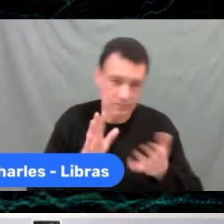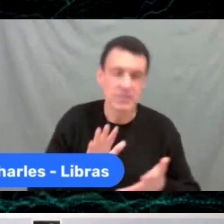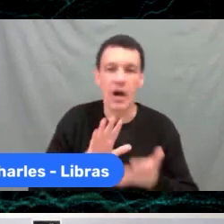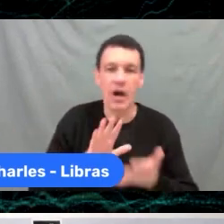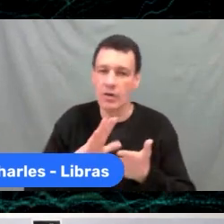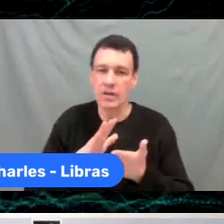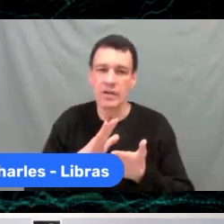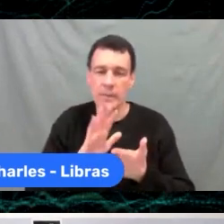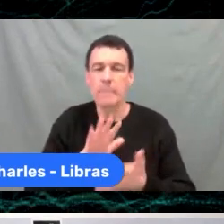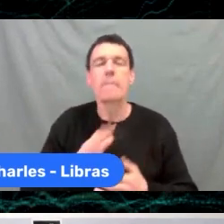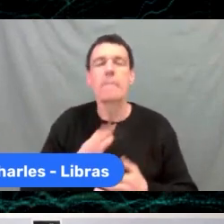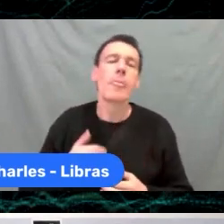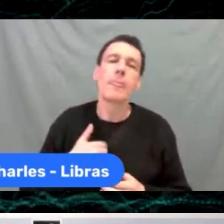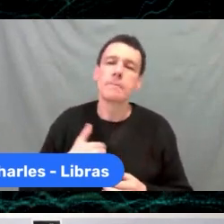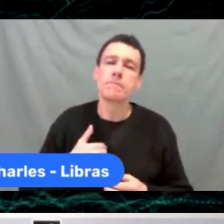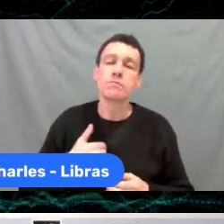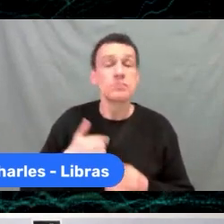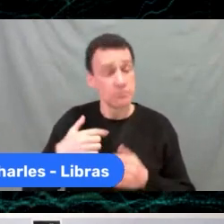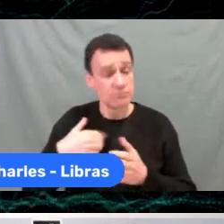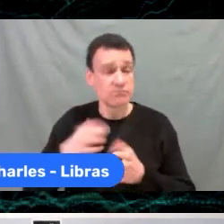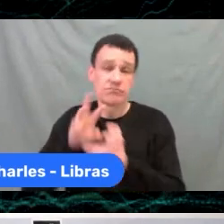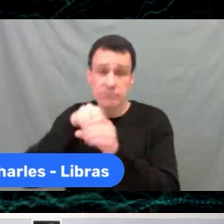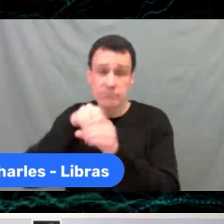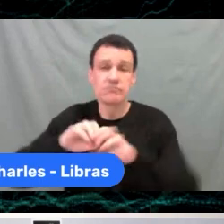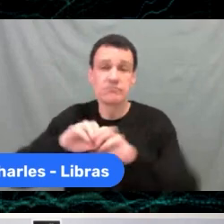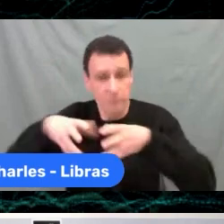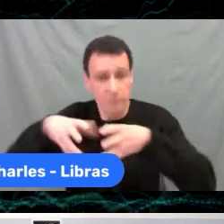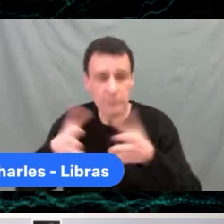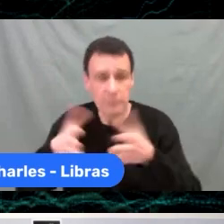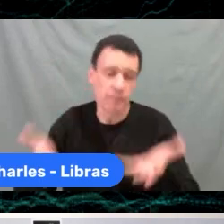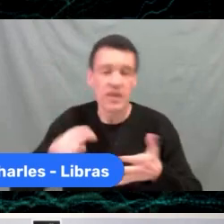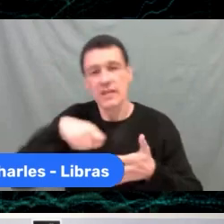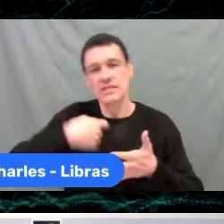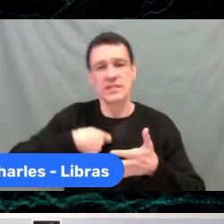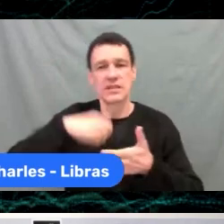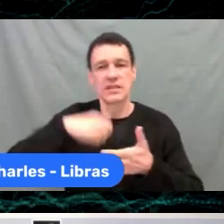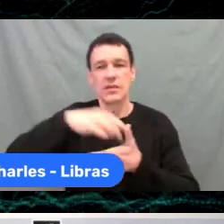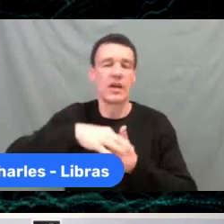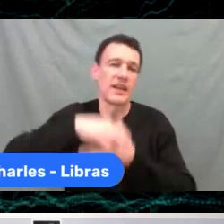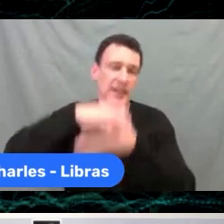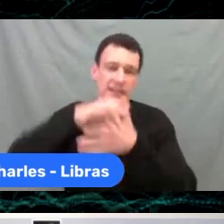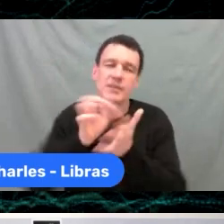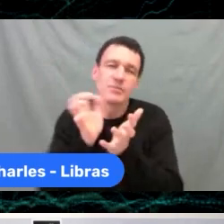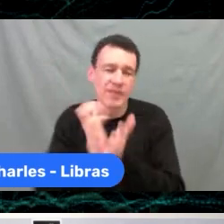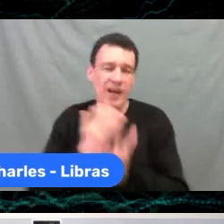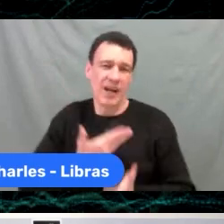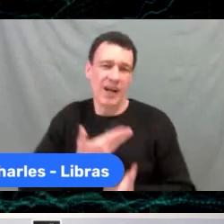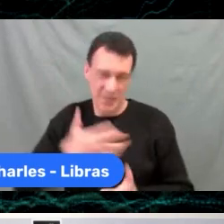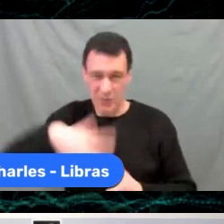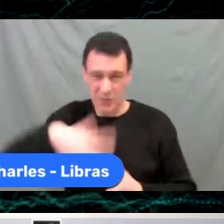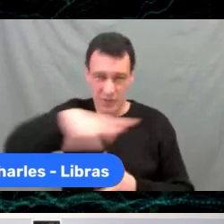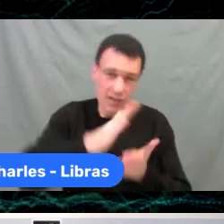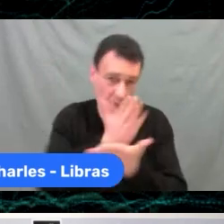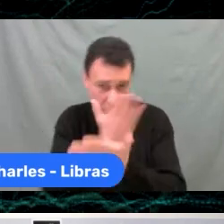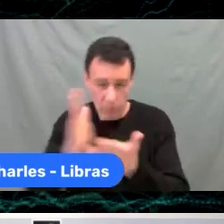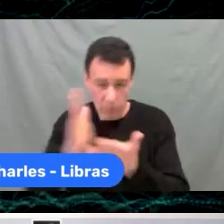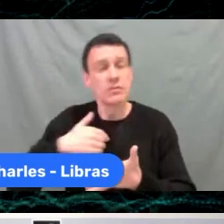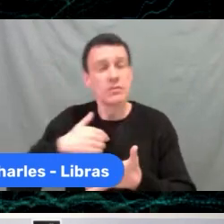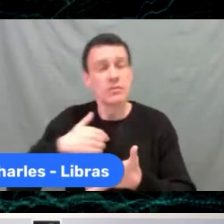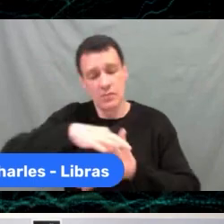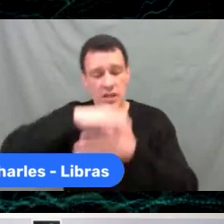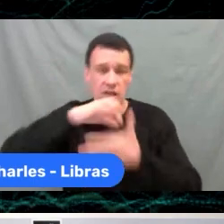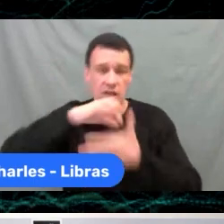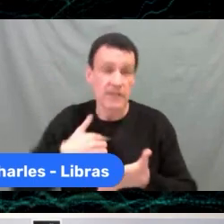tô nativa da comunidade, então eu tô ali no líder, como líder do ZABX Girls, que é uma iniciativa para incentivar as